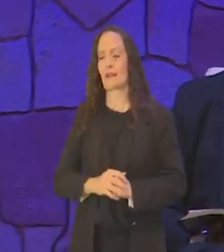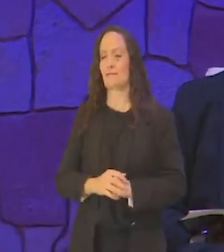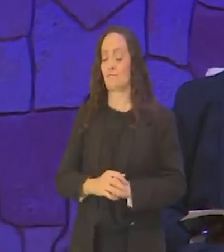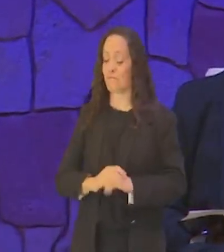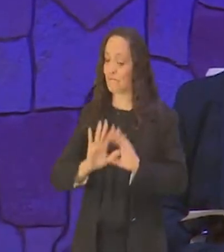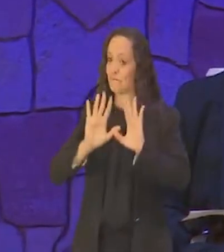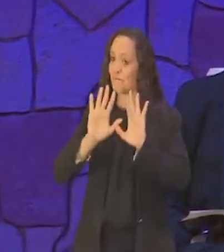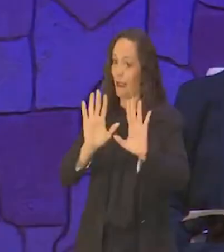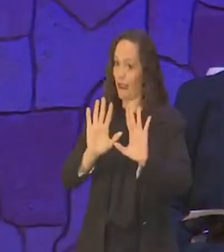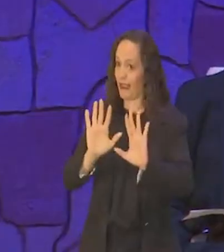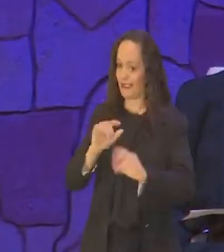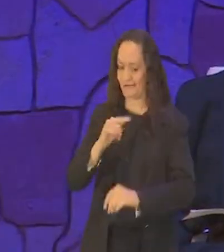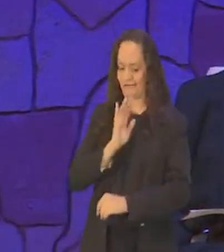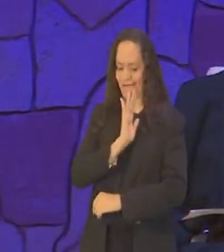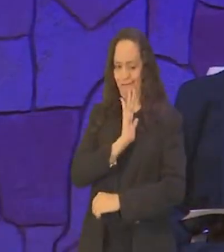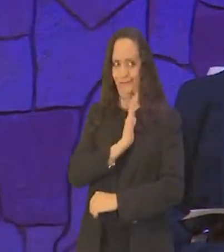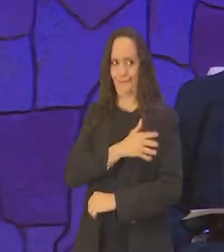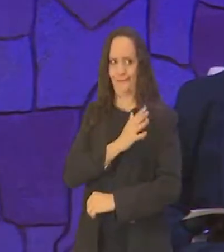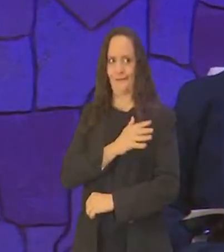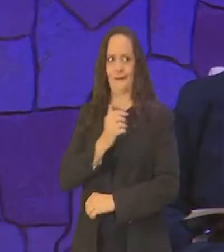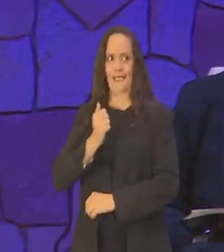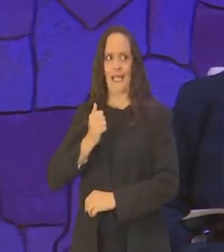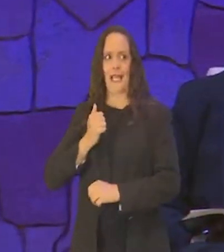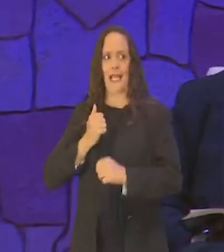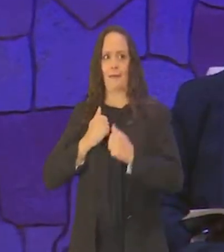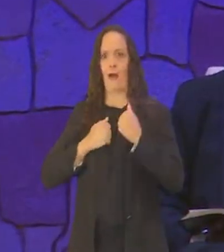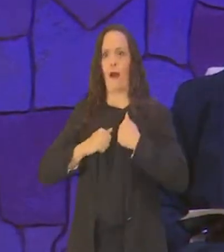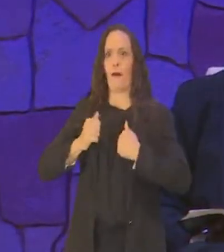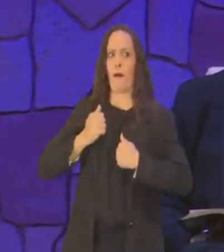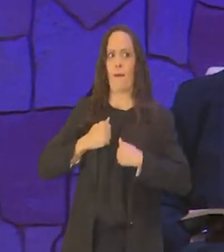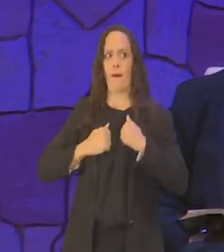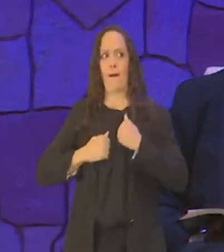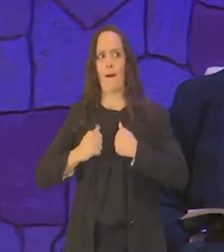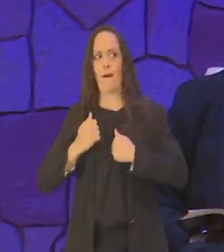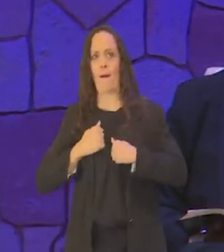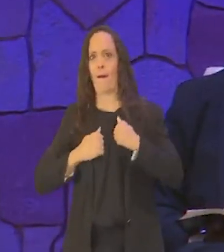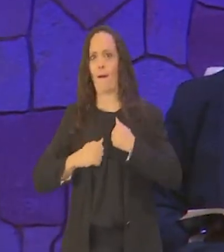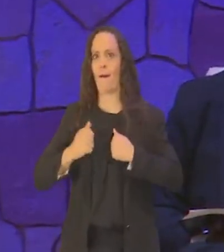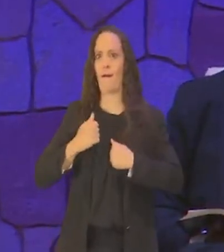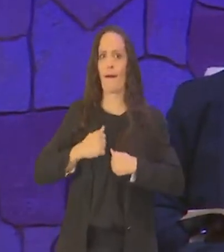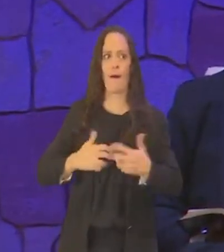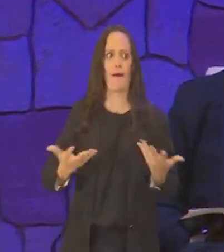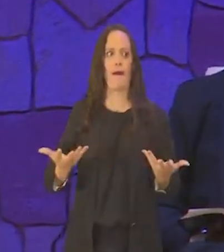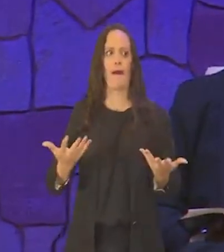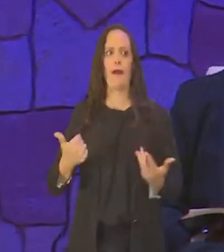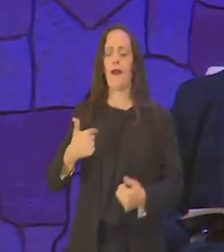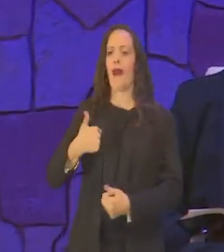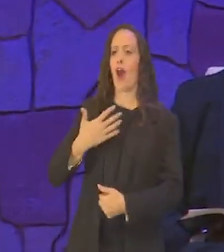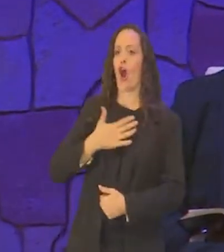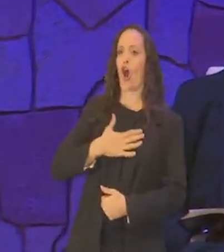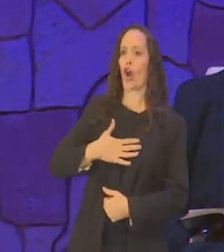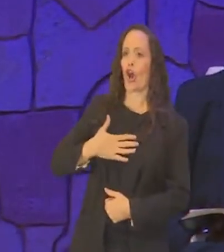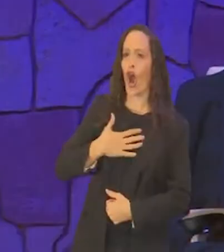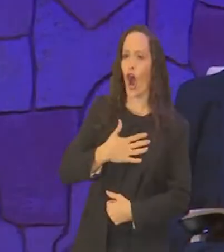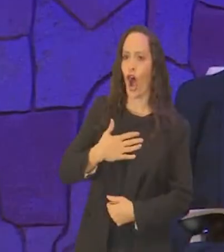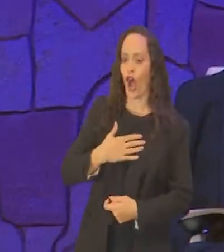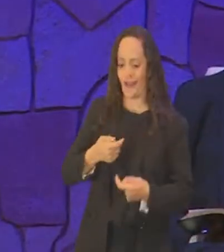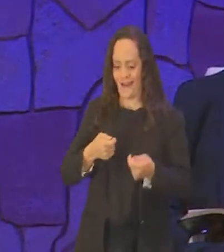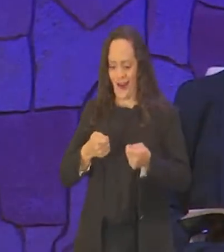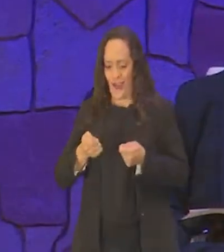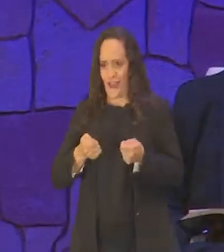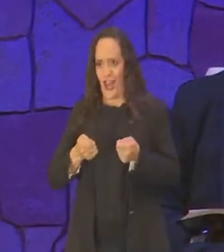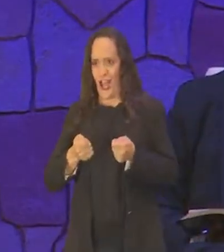nosso coração ansioso, que gosta de resposta, que gosta de ter controle, quem não gosta de